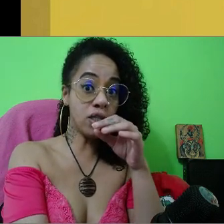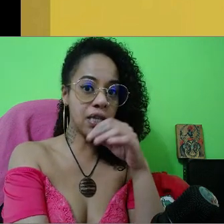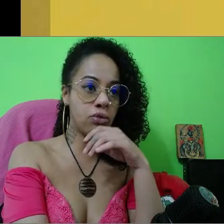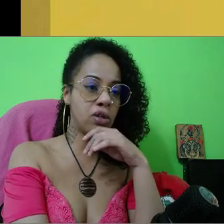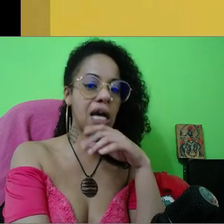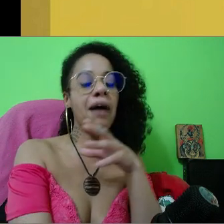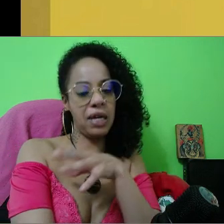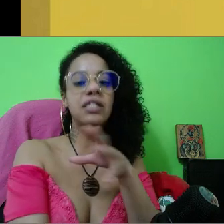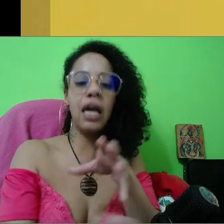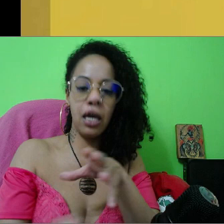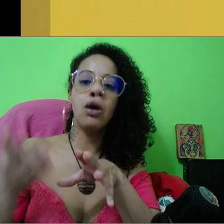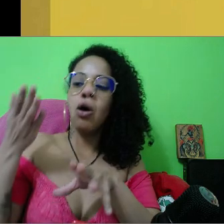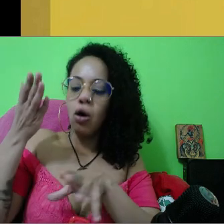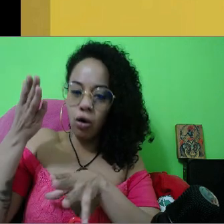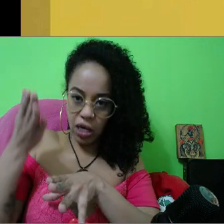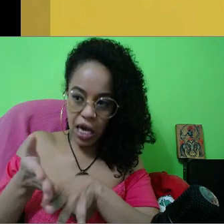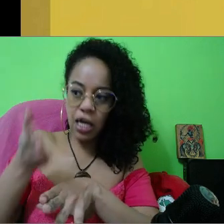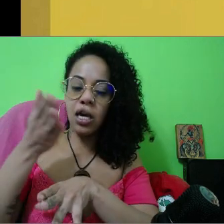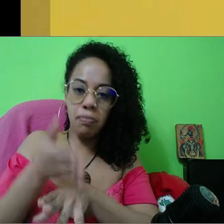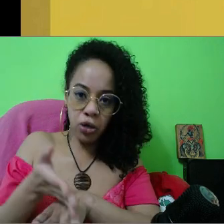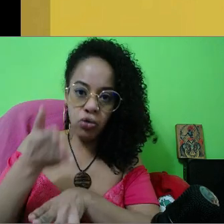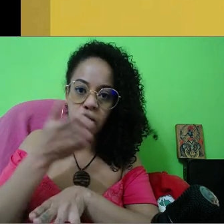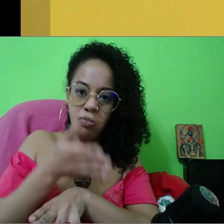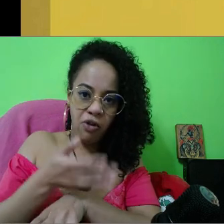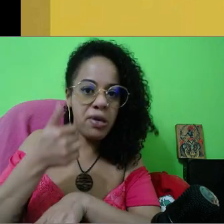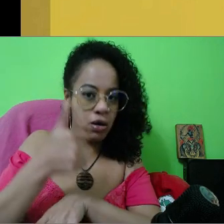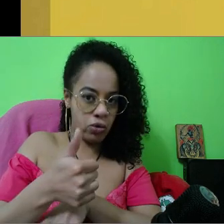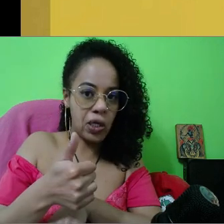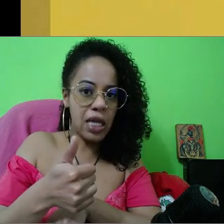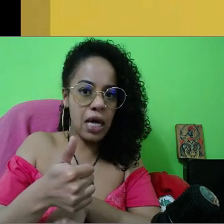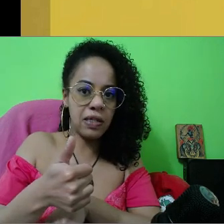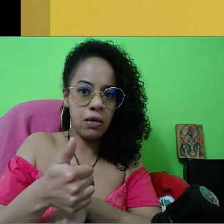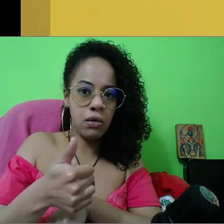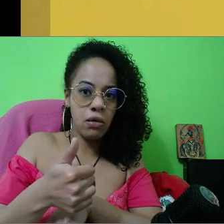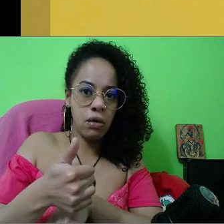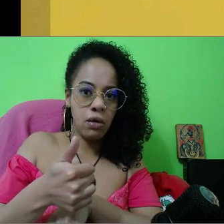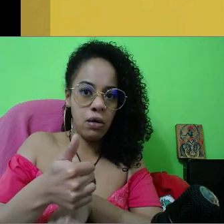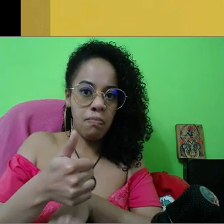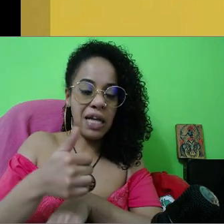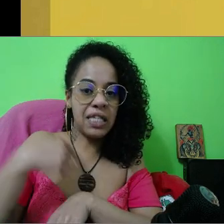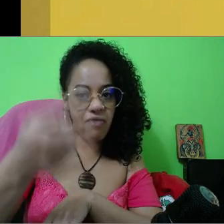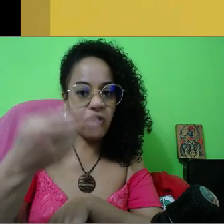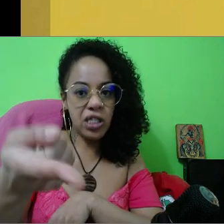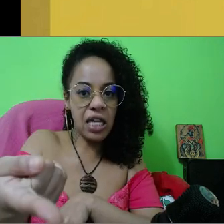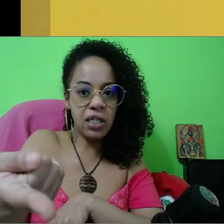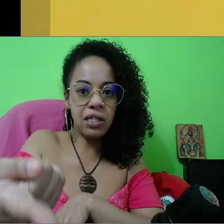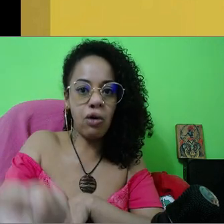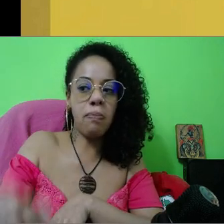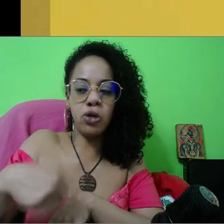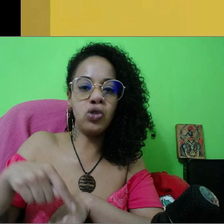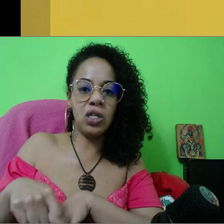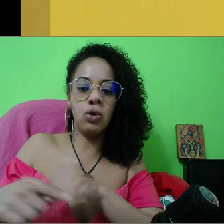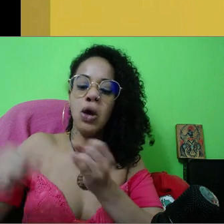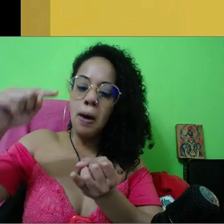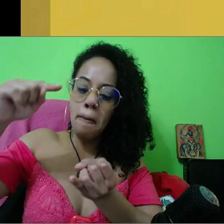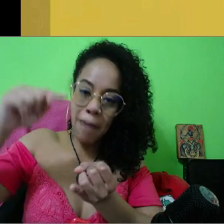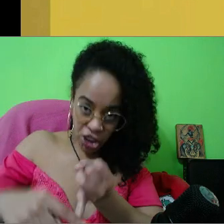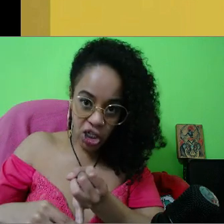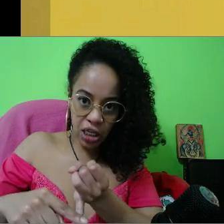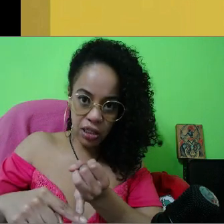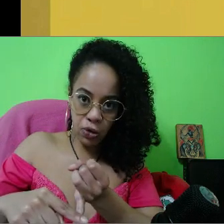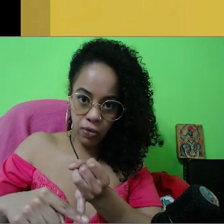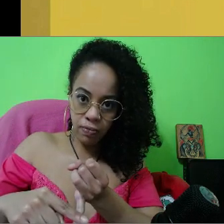tem nem noção do ah mas tem gay que reproduz homofobia Com certeza mas aí vocês que estão reproduzindo